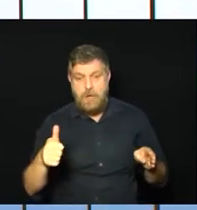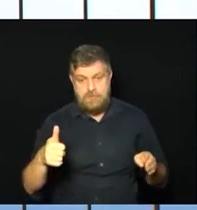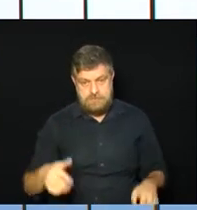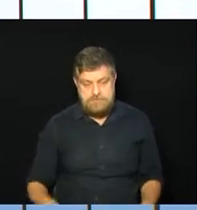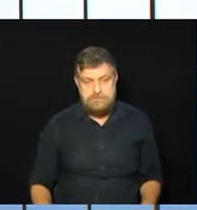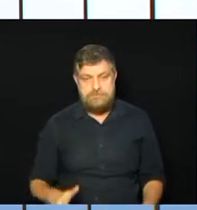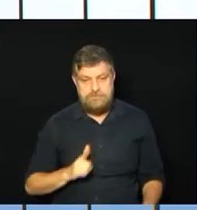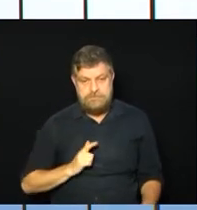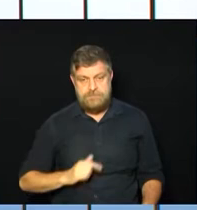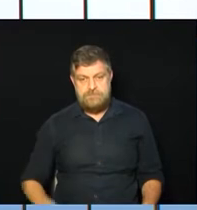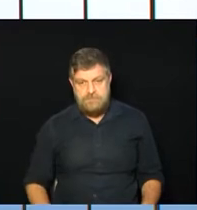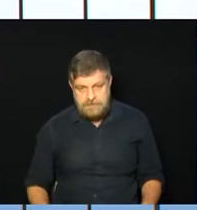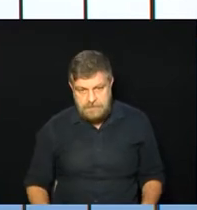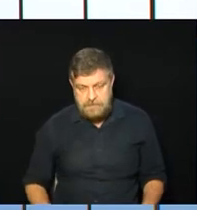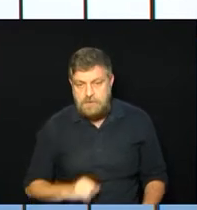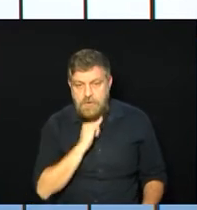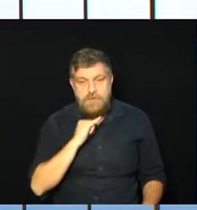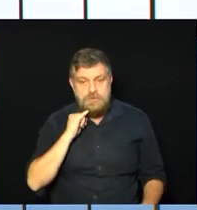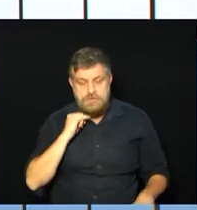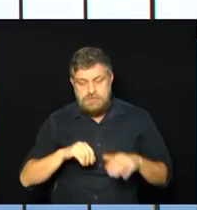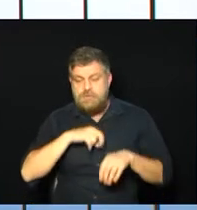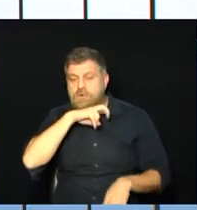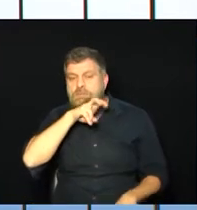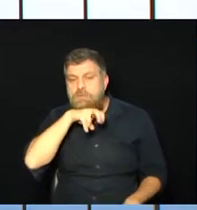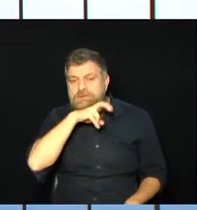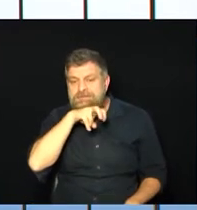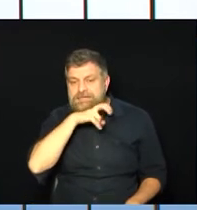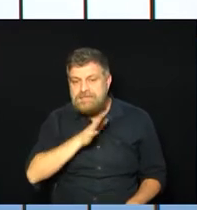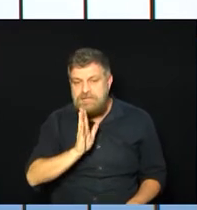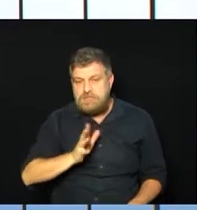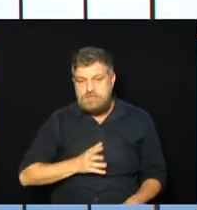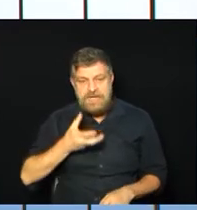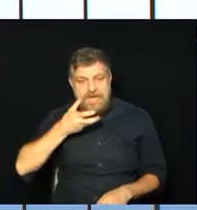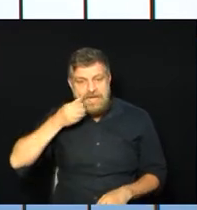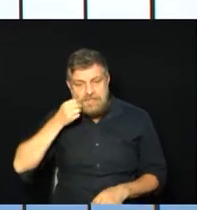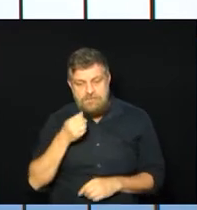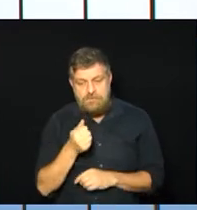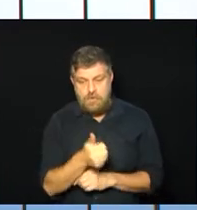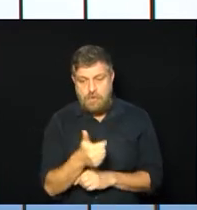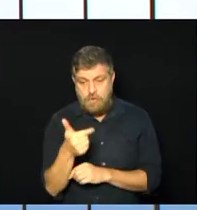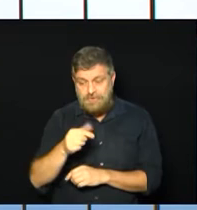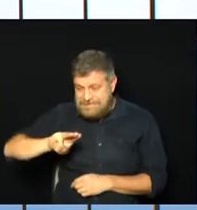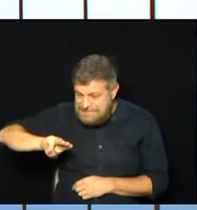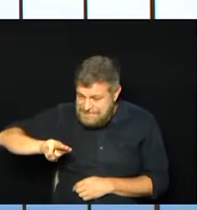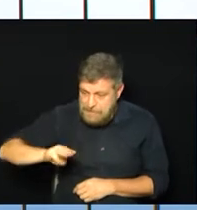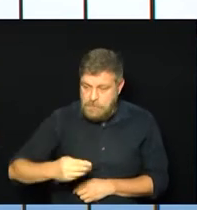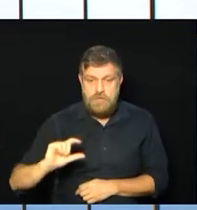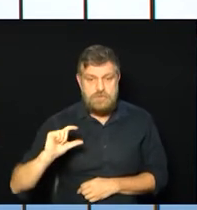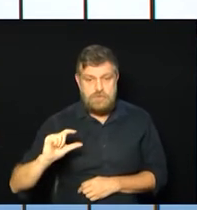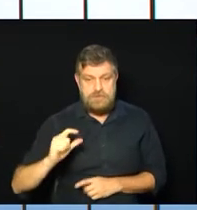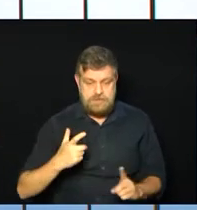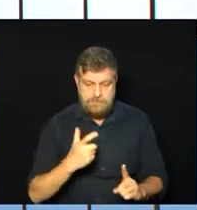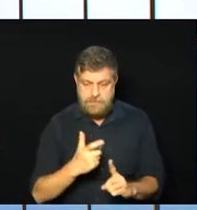O Instituto Butantan, inclusive, já reservou cerca de 12 milhões de doses para esse público e aguarda